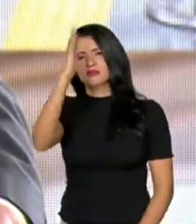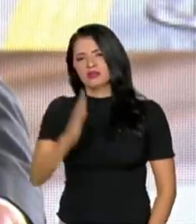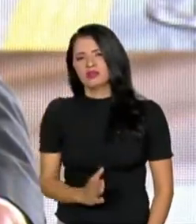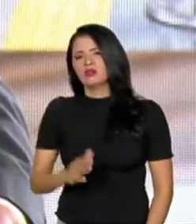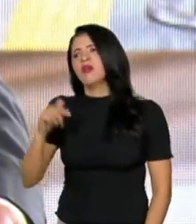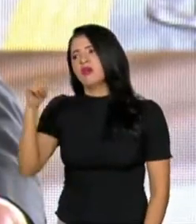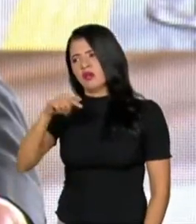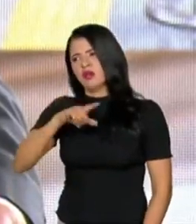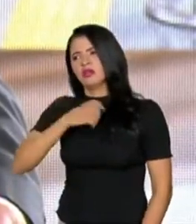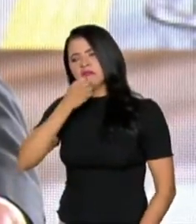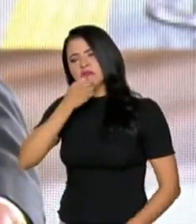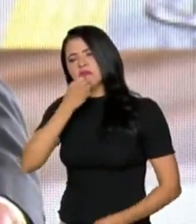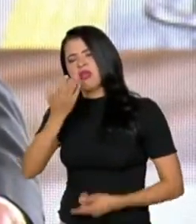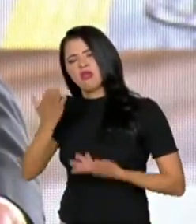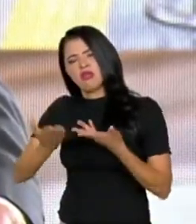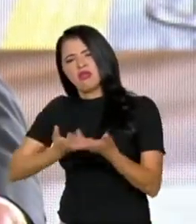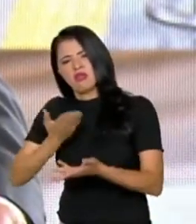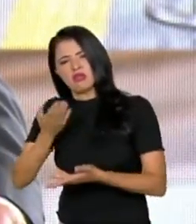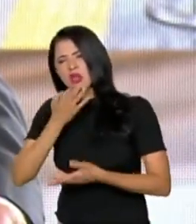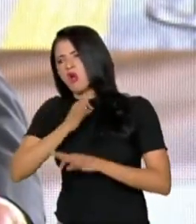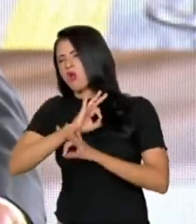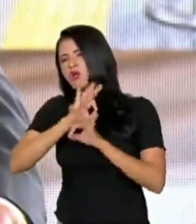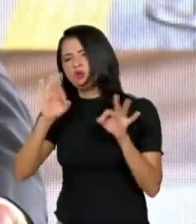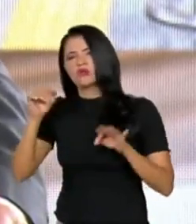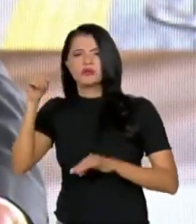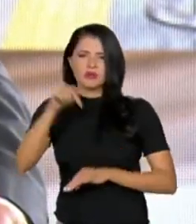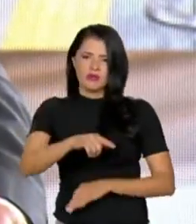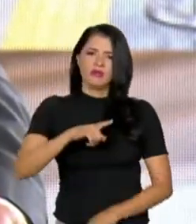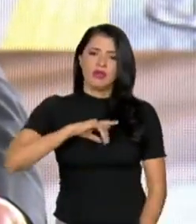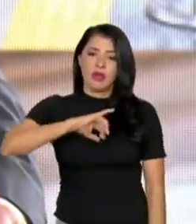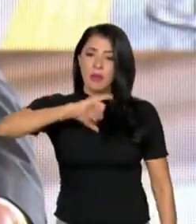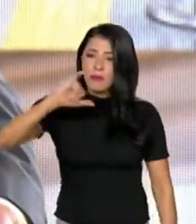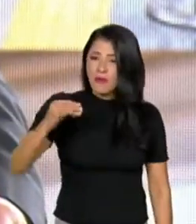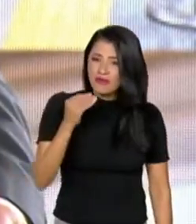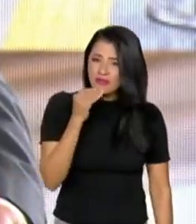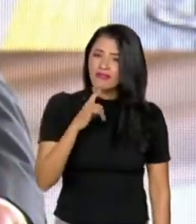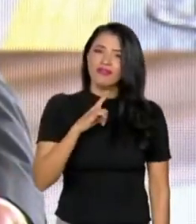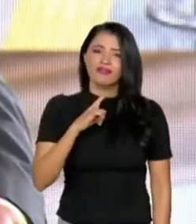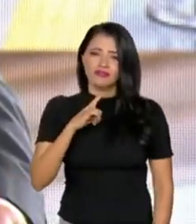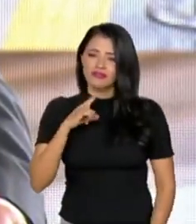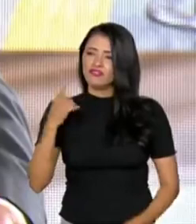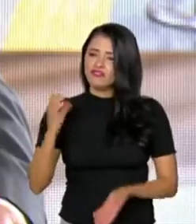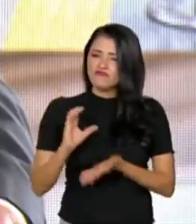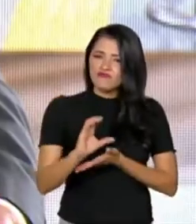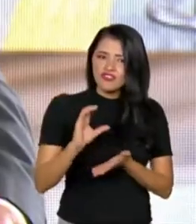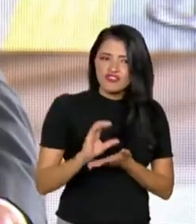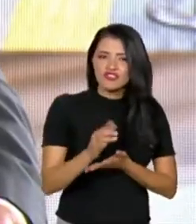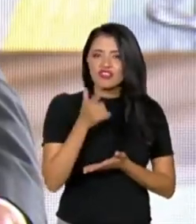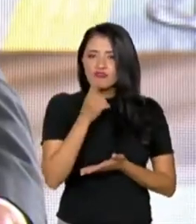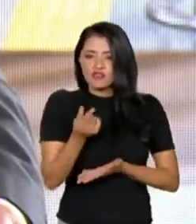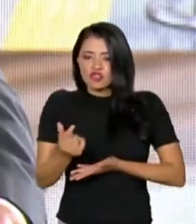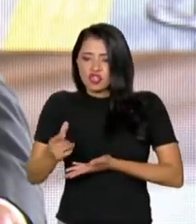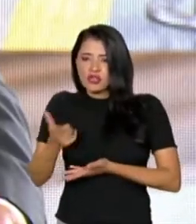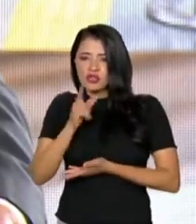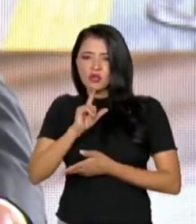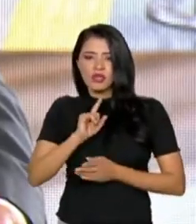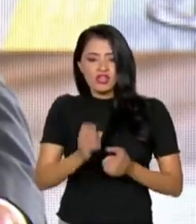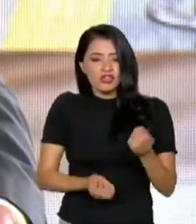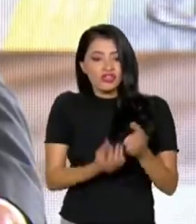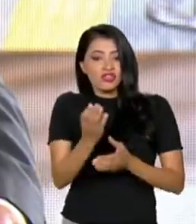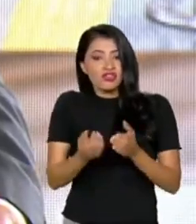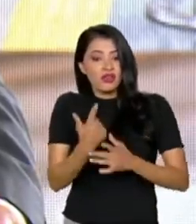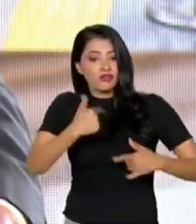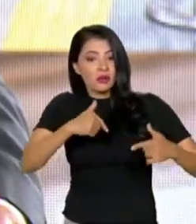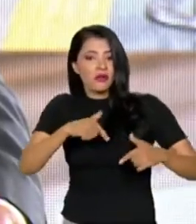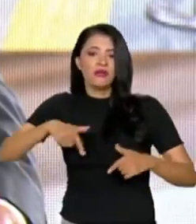vocês serão bem tratados, aqui vocês vão ter oportunidade de fazer os seus investimentos, ganhar o seu dinheiro e gerar os empregos